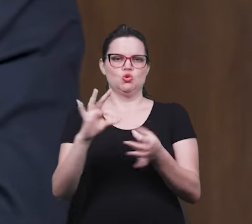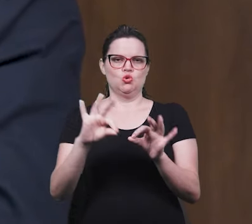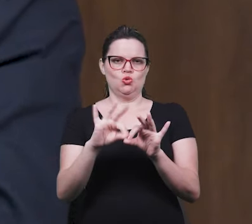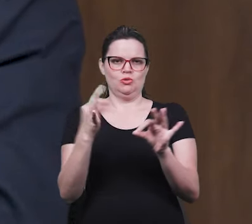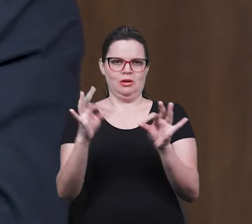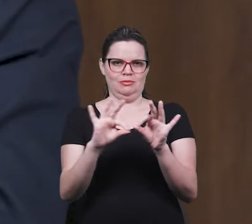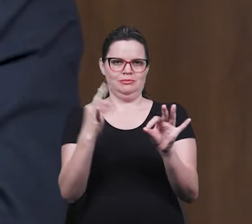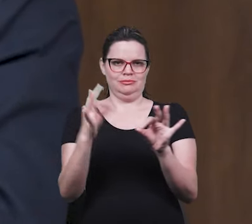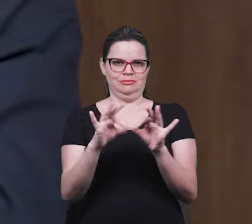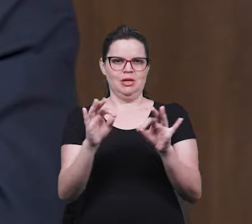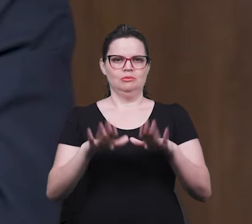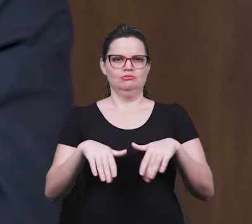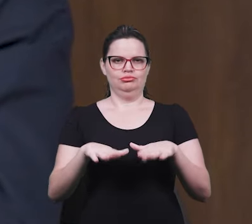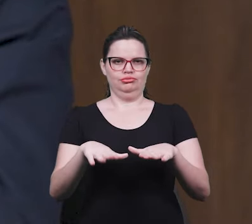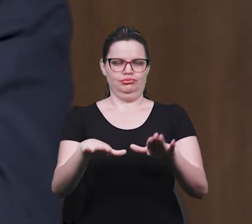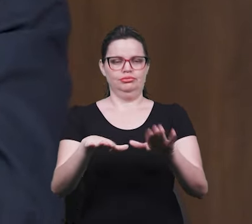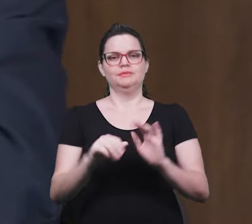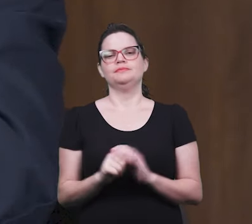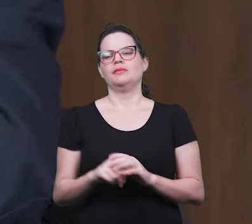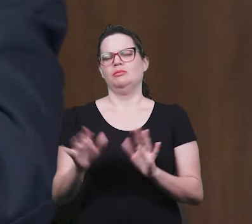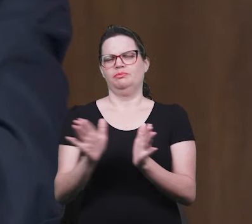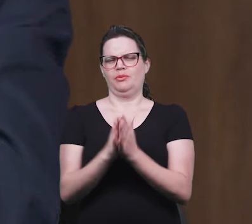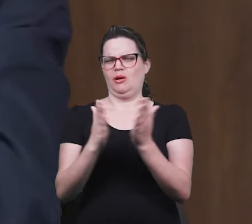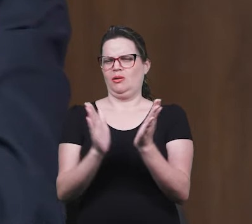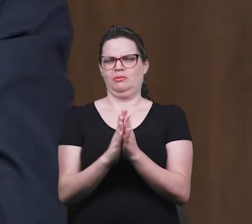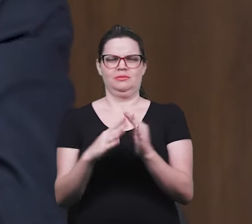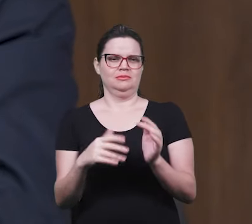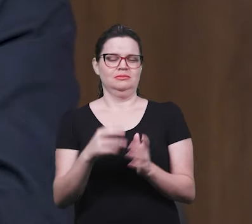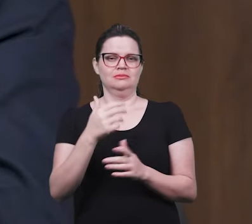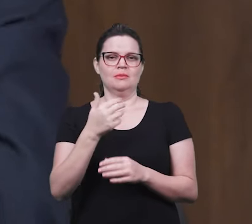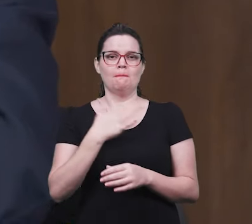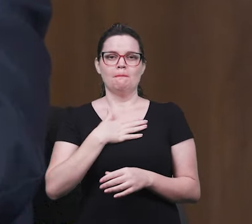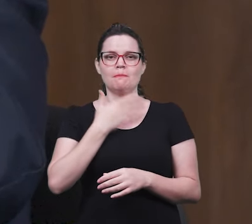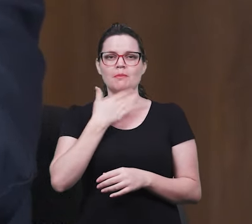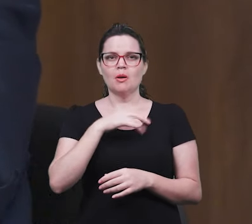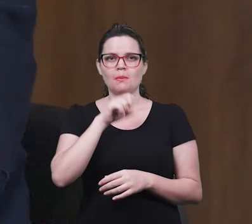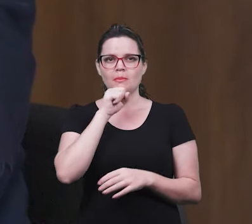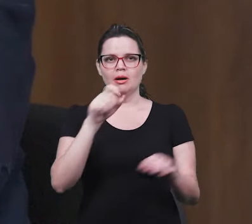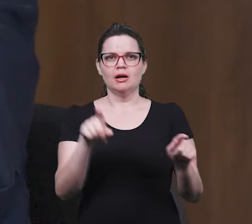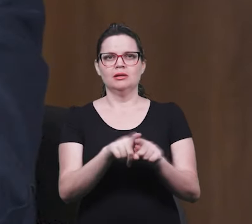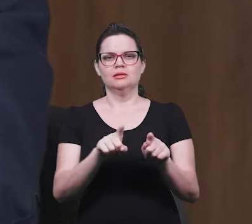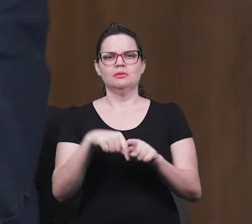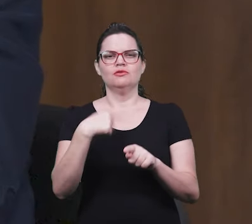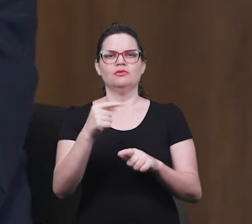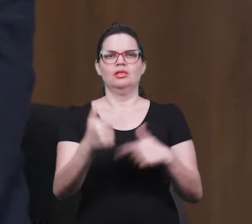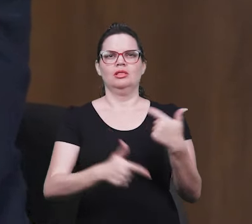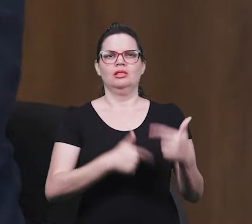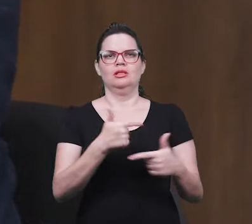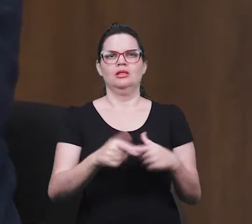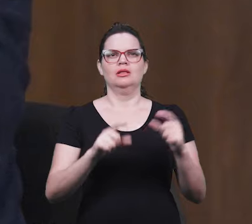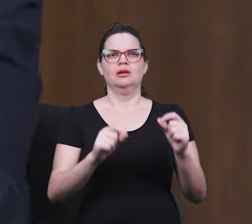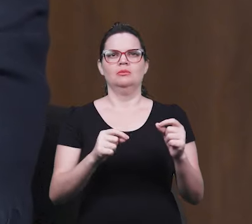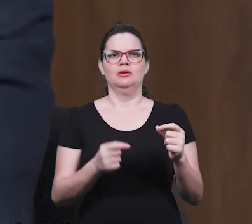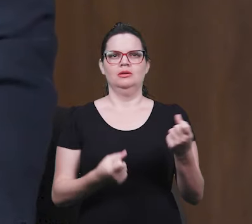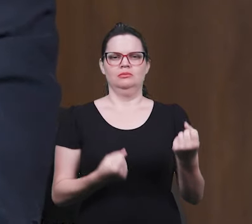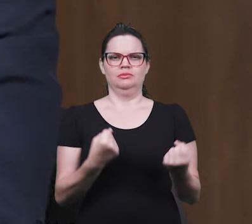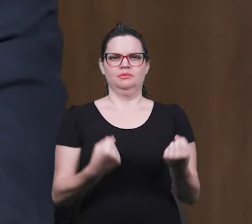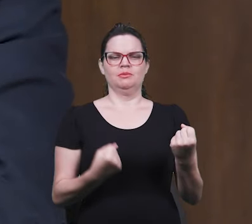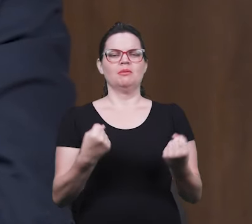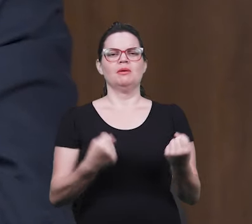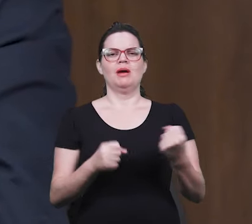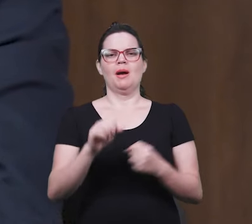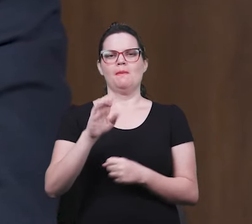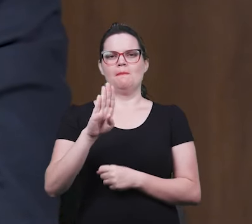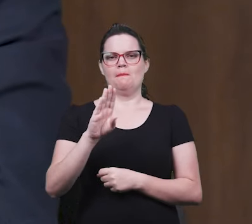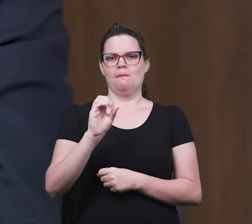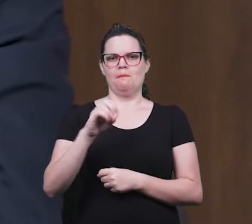papai foi trabalhar aquele negócio de motorneiro, que era aquele negócio de dirigir aquele bonde, aquela coisa